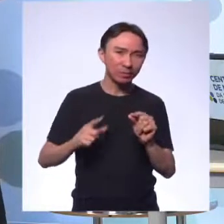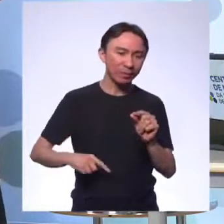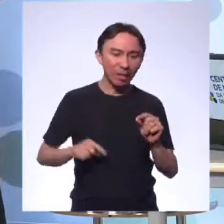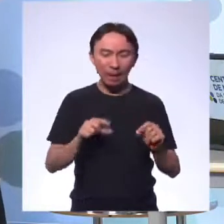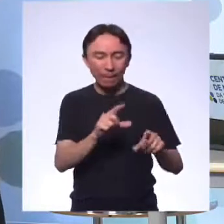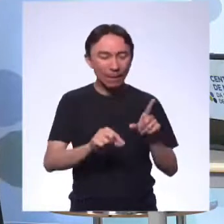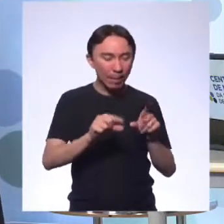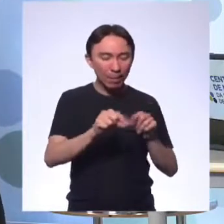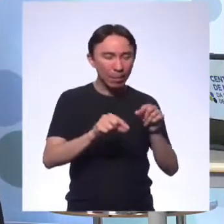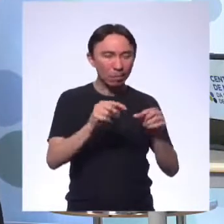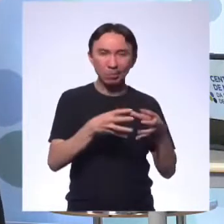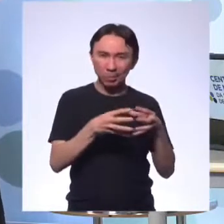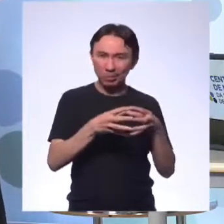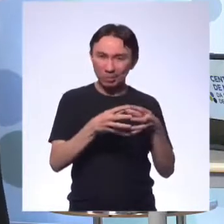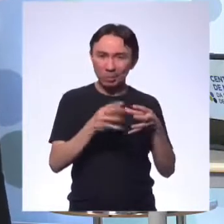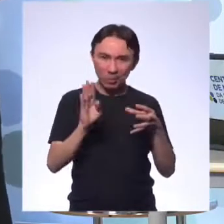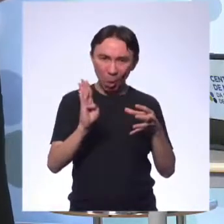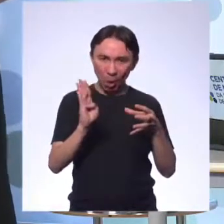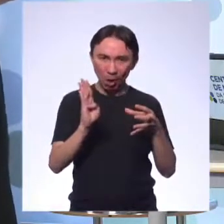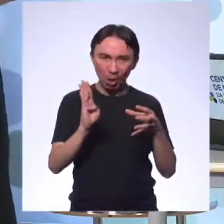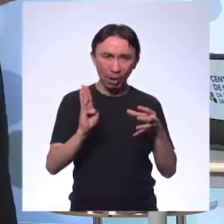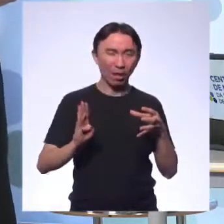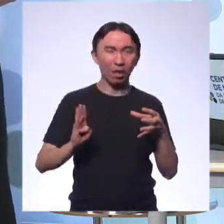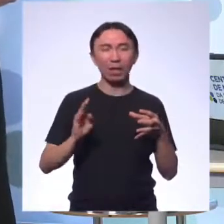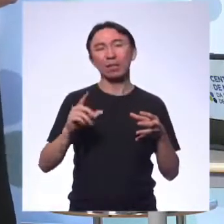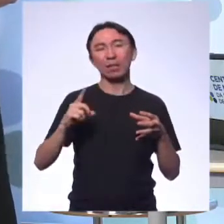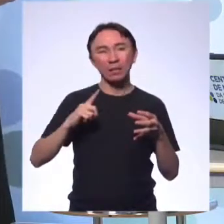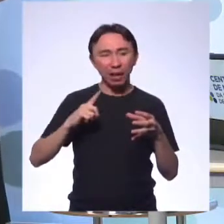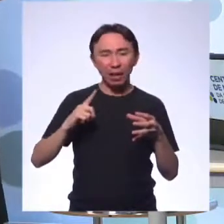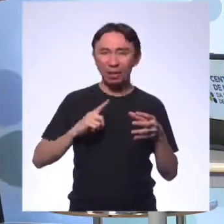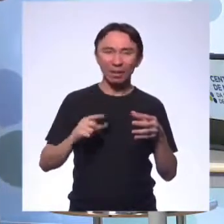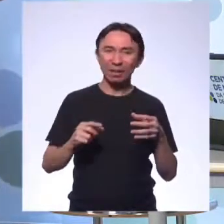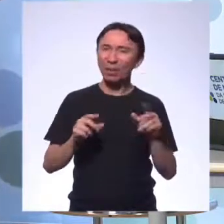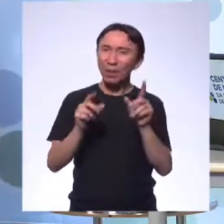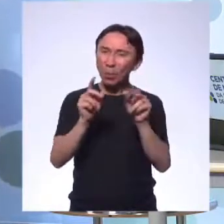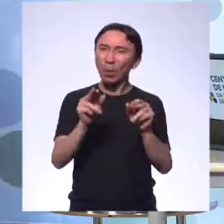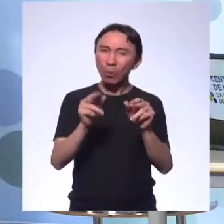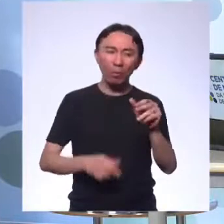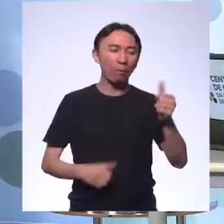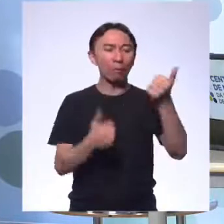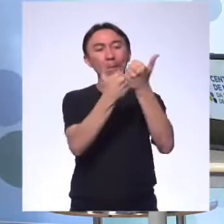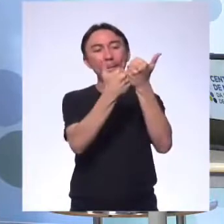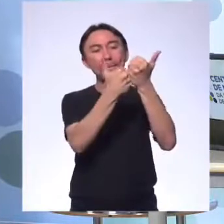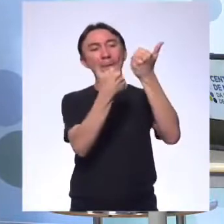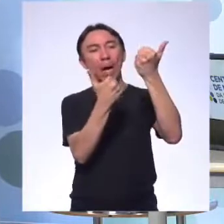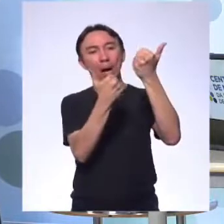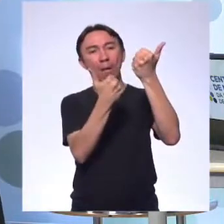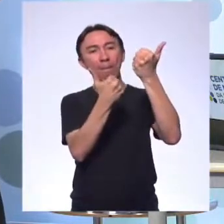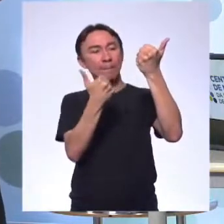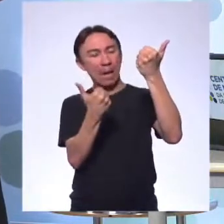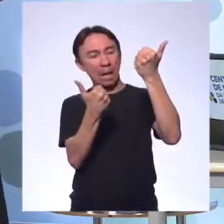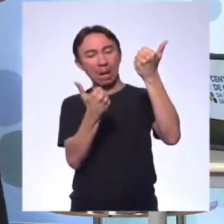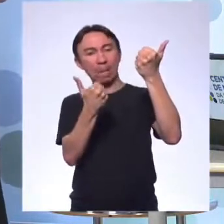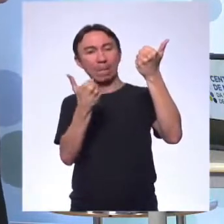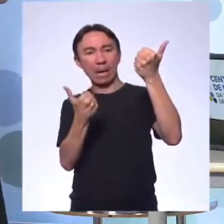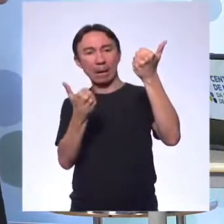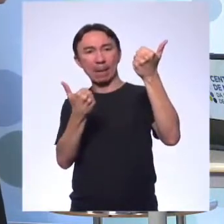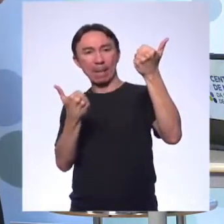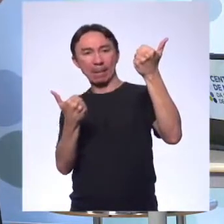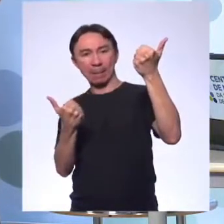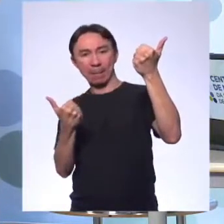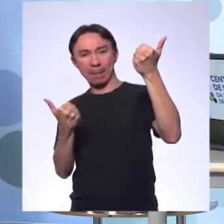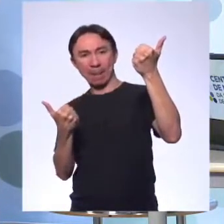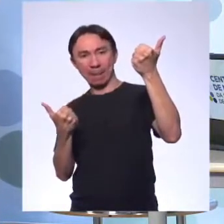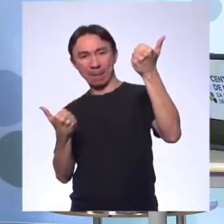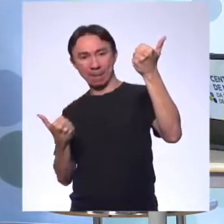desse sistema aí de Linneu, existe uma hierarquia entre esses grupos, né? E essa hierarquia vai sempre